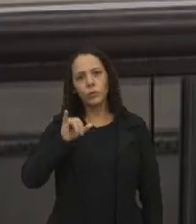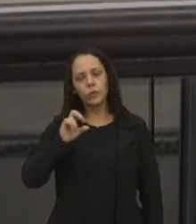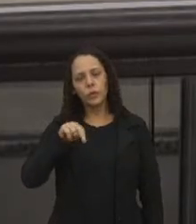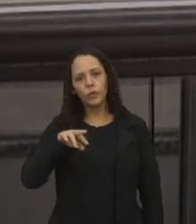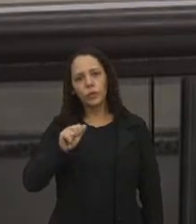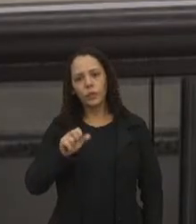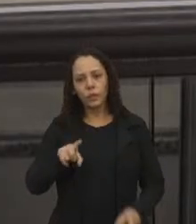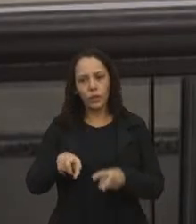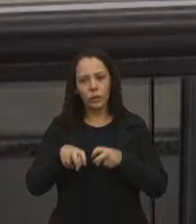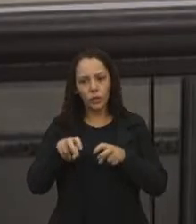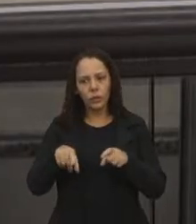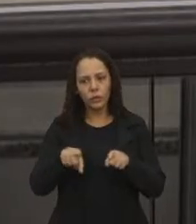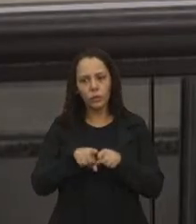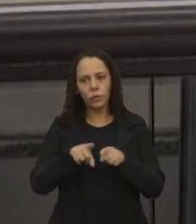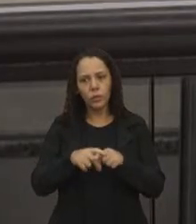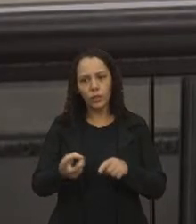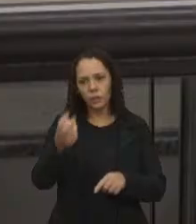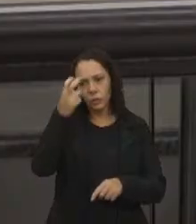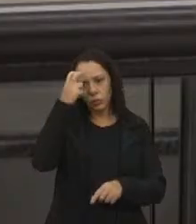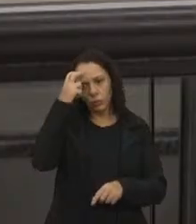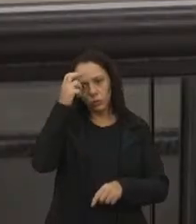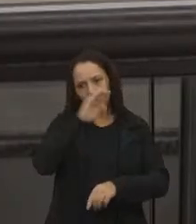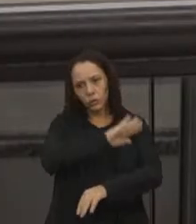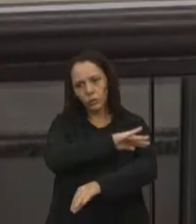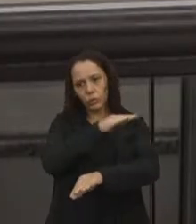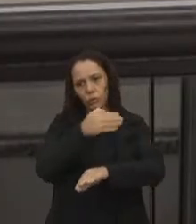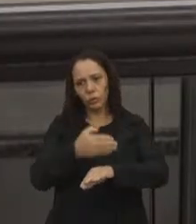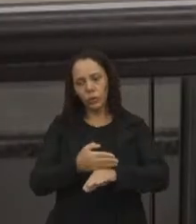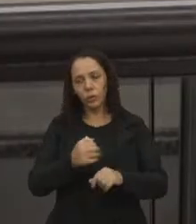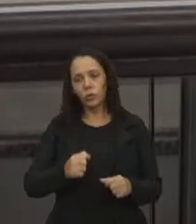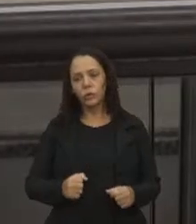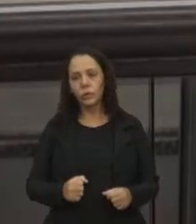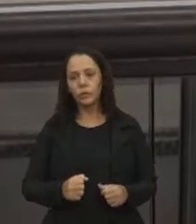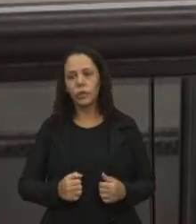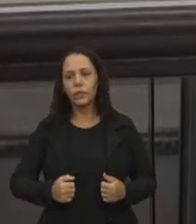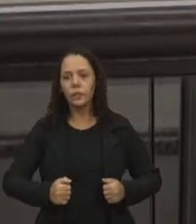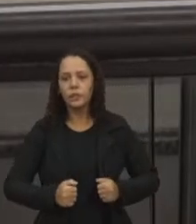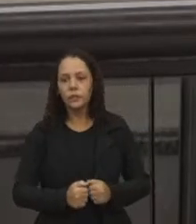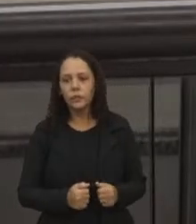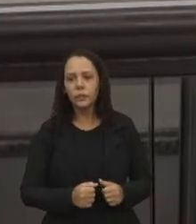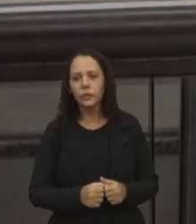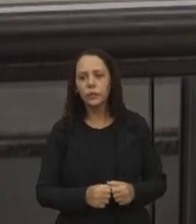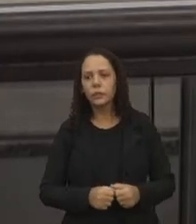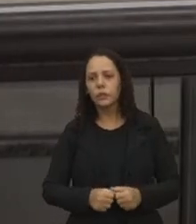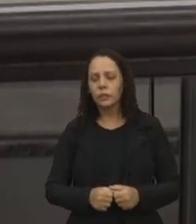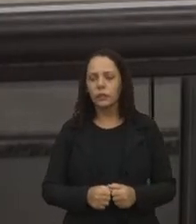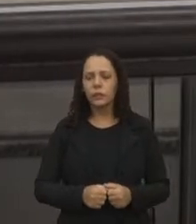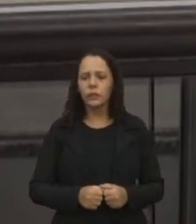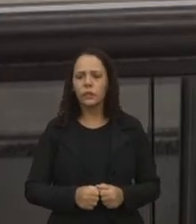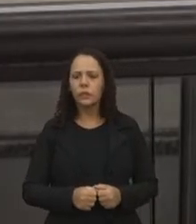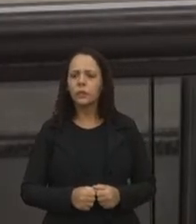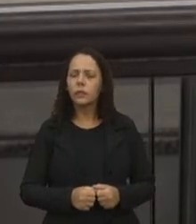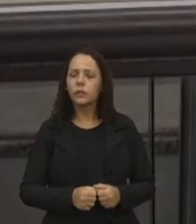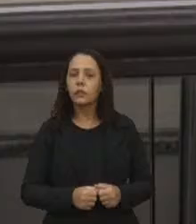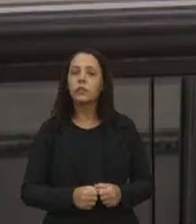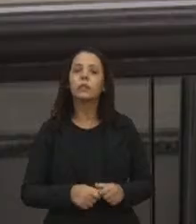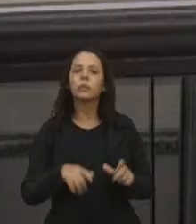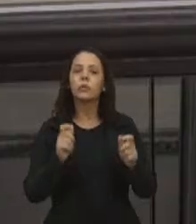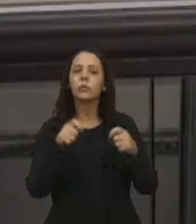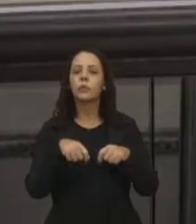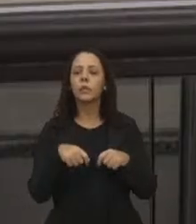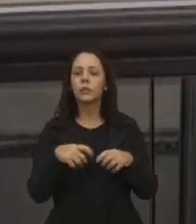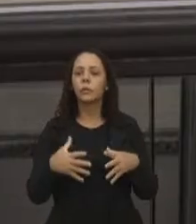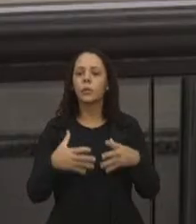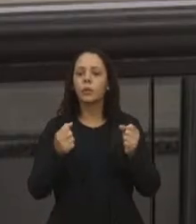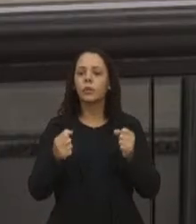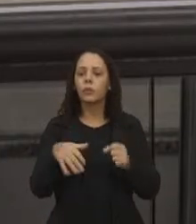no Cultura do Morro, presente no Jardim Pedramar. Que seria, pelo menos na minha visão, seria uma possibilidade incrível para